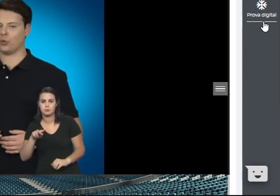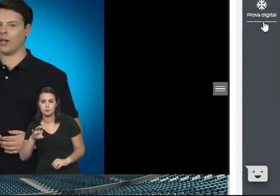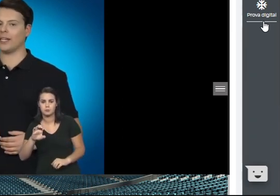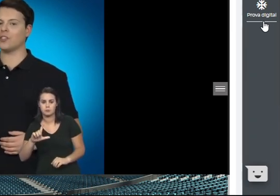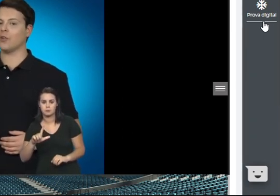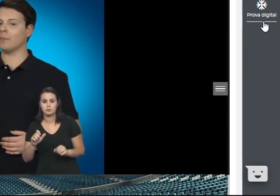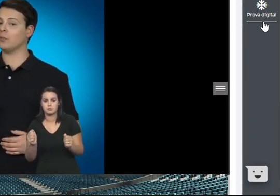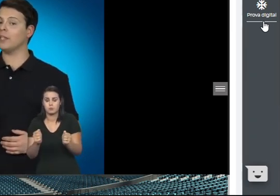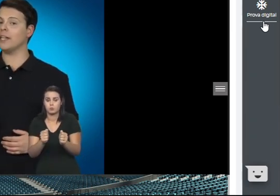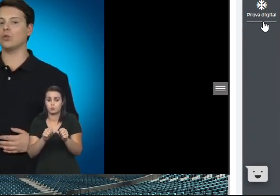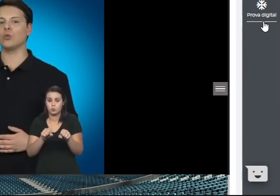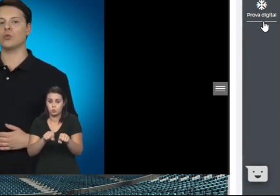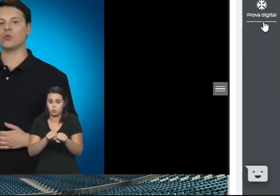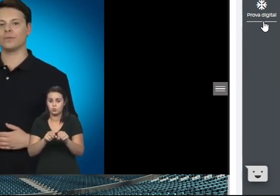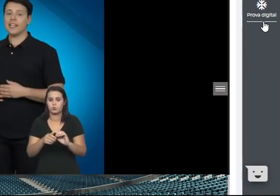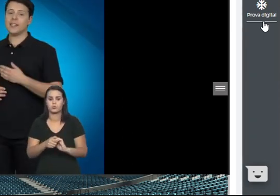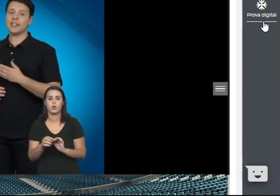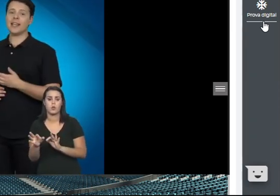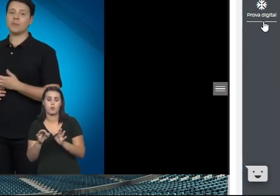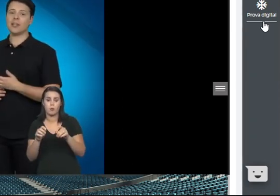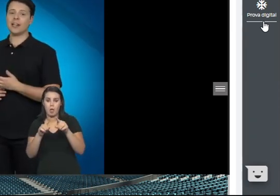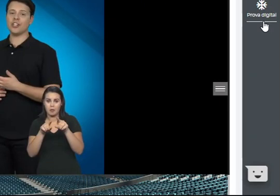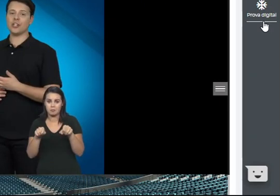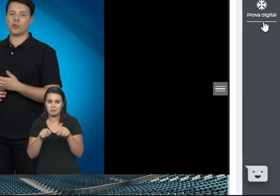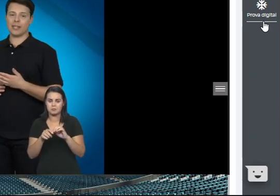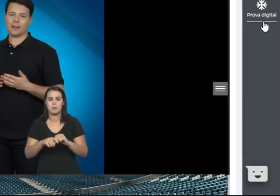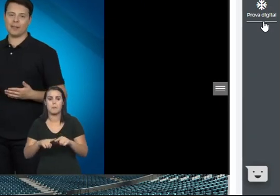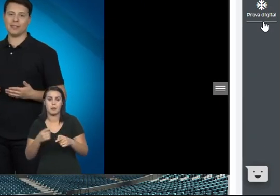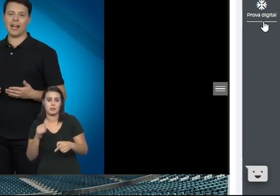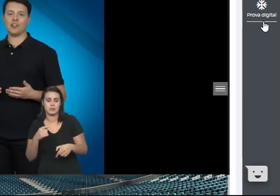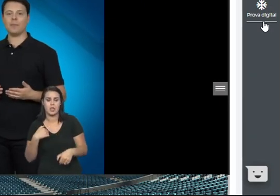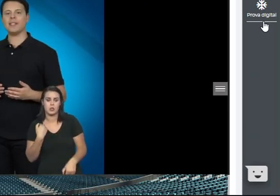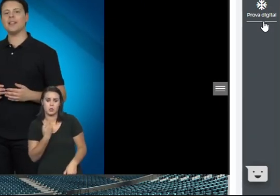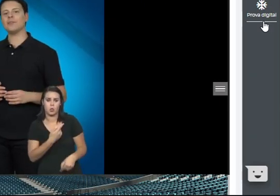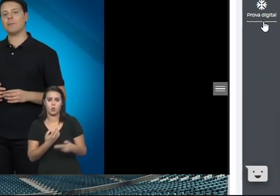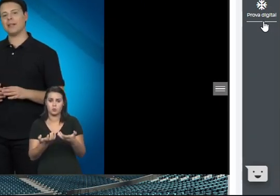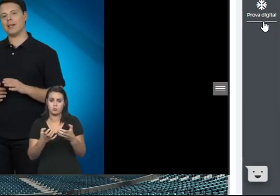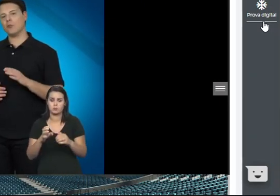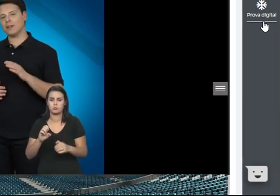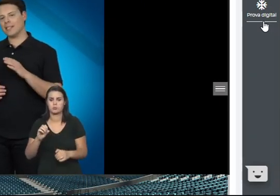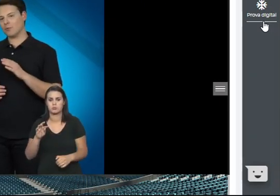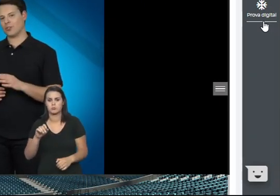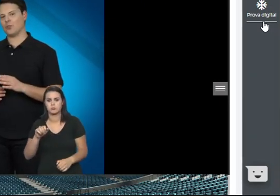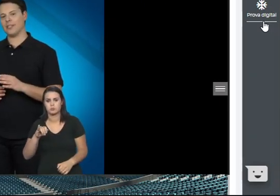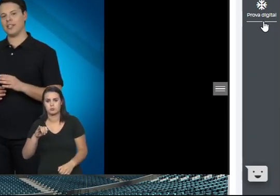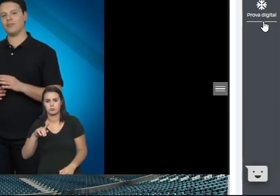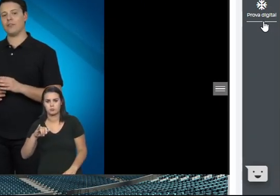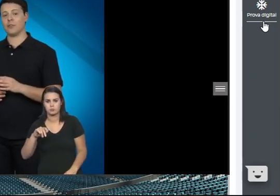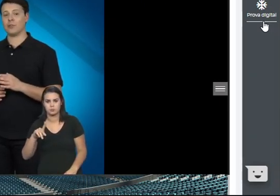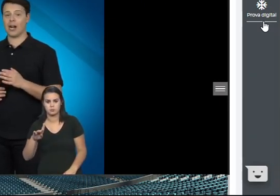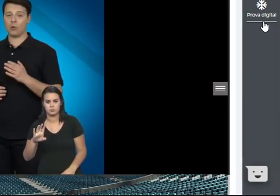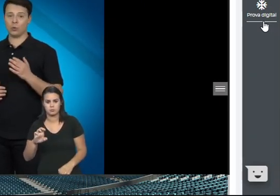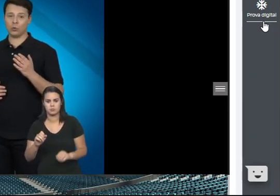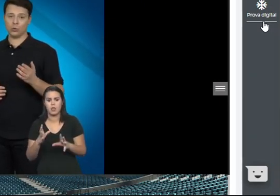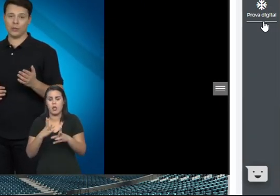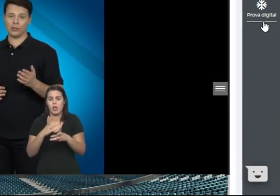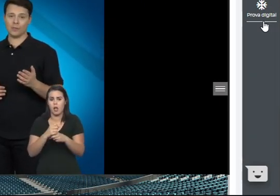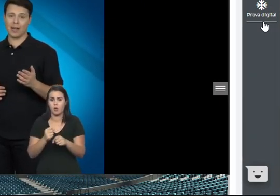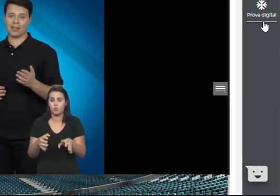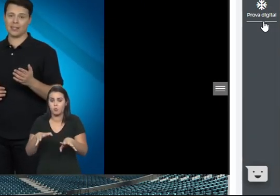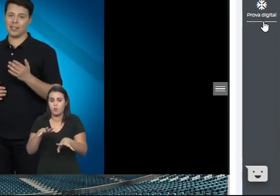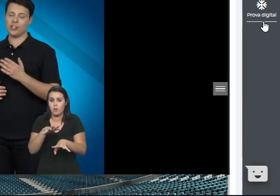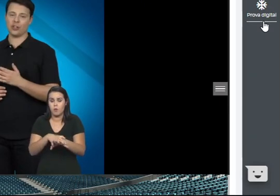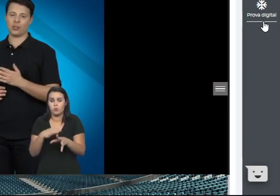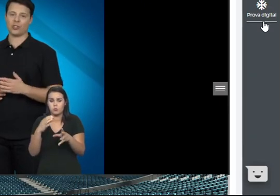estejam estruturadas formando triângulos. E se quisermos garantir sua estabilidade, precisamos aplicar algumas equações que envolvem o cálculo do número